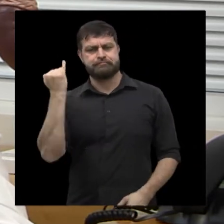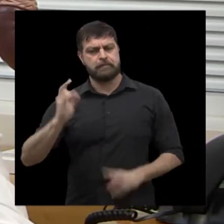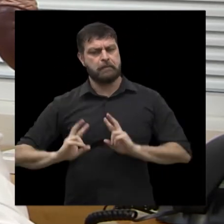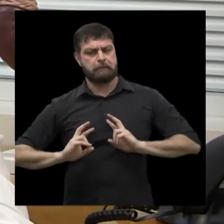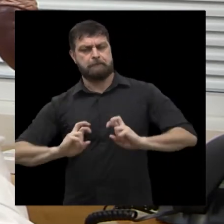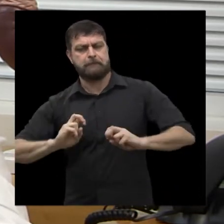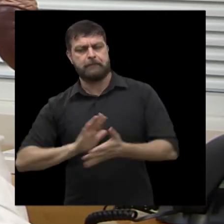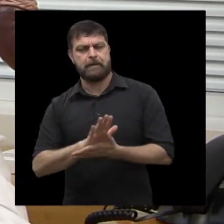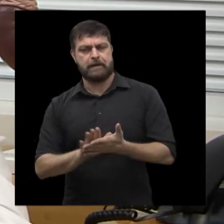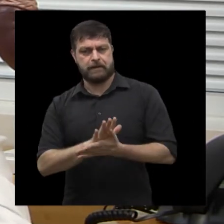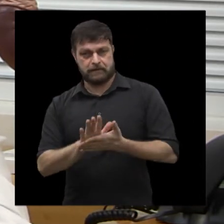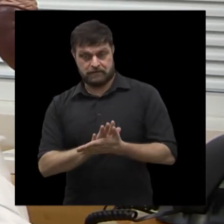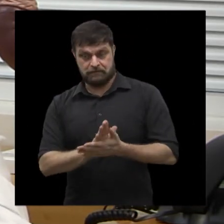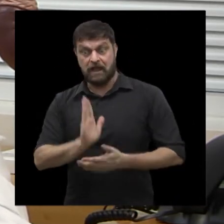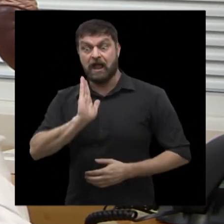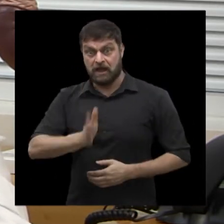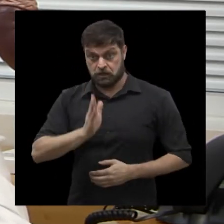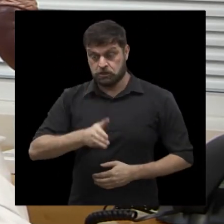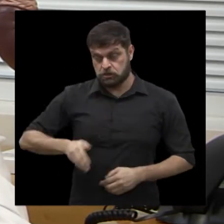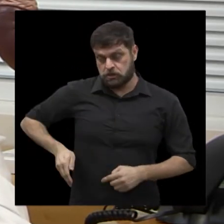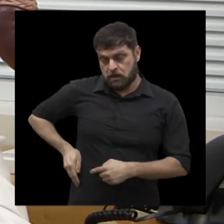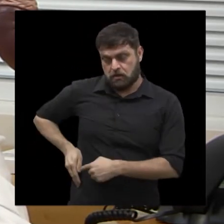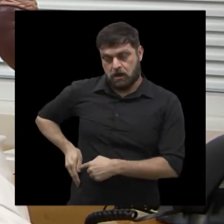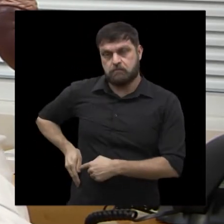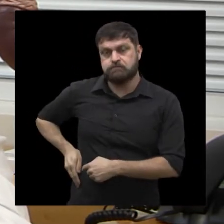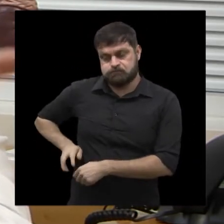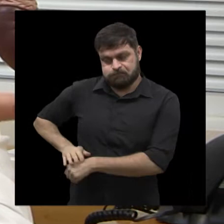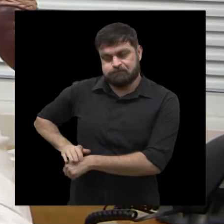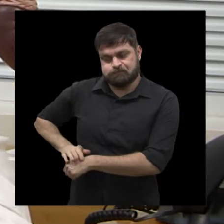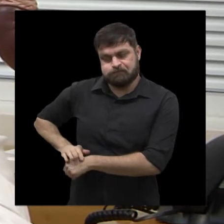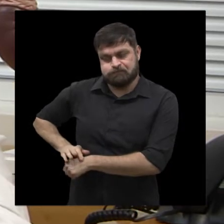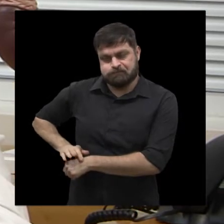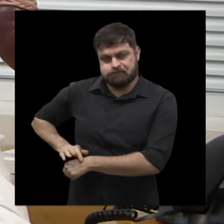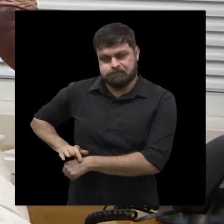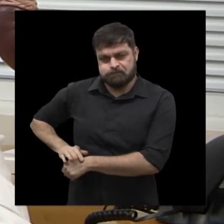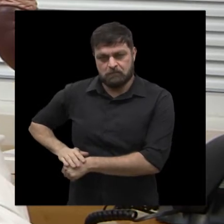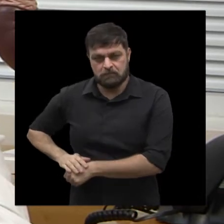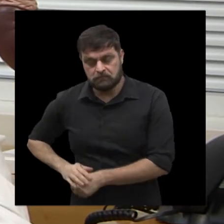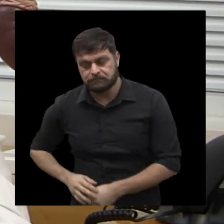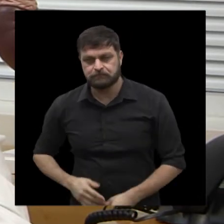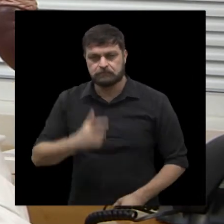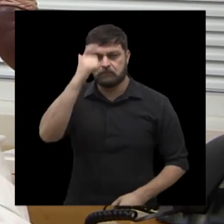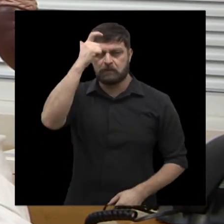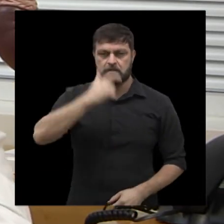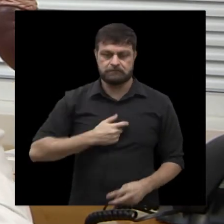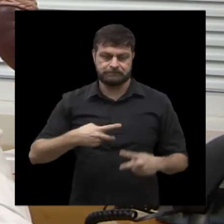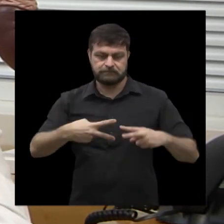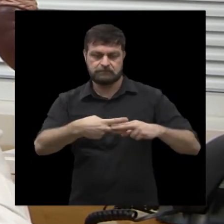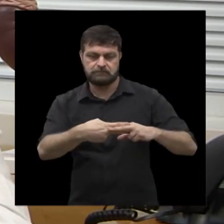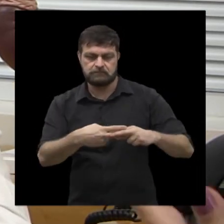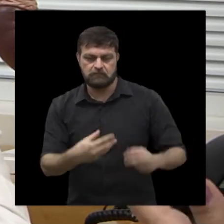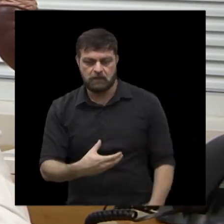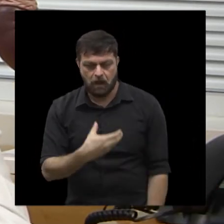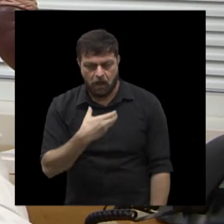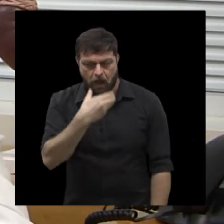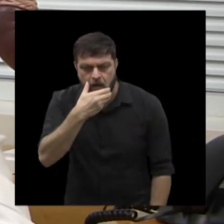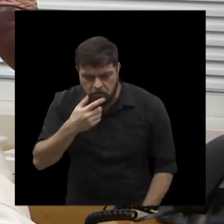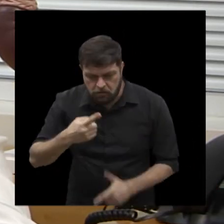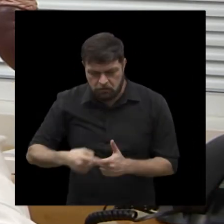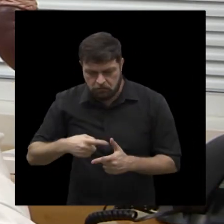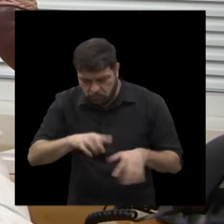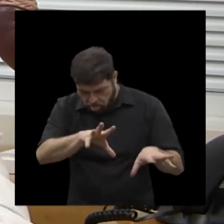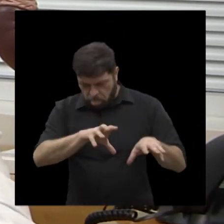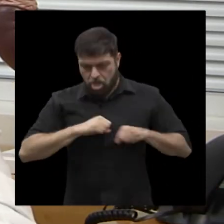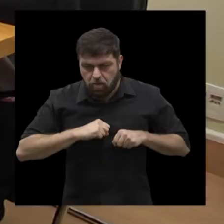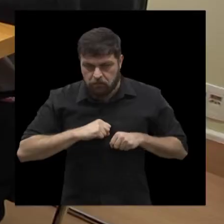tem. E você já tem déficit de função renal. E aí você come a fruta e tem o problema, ou